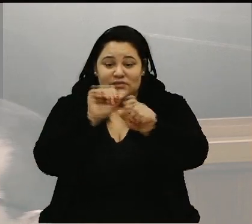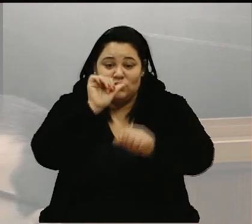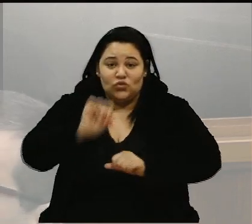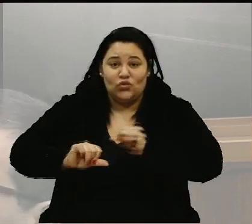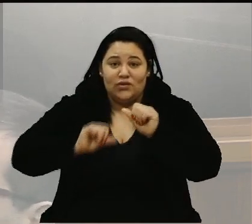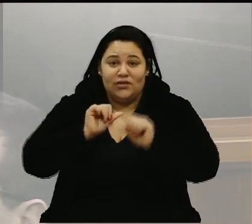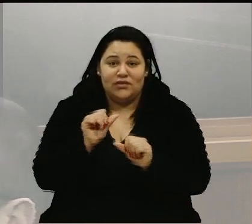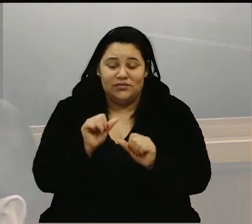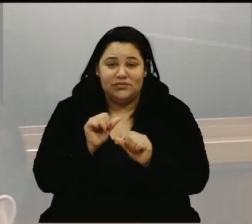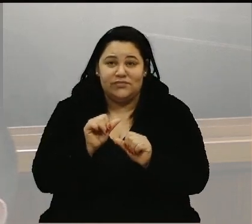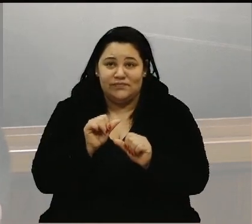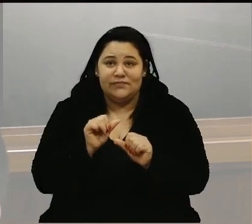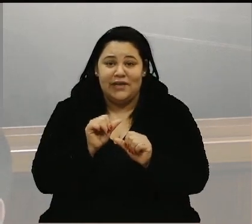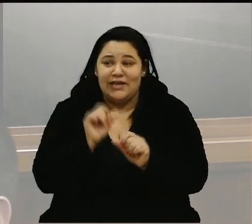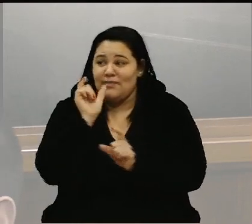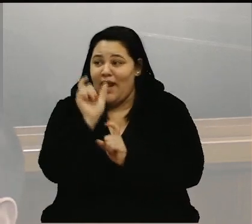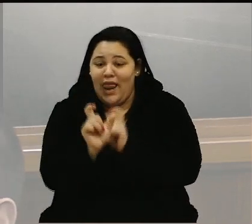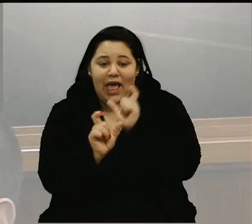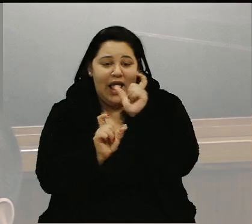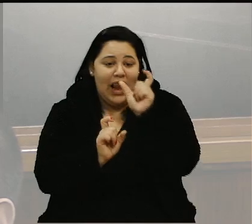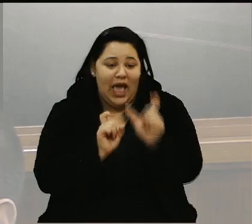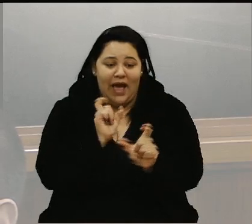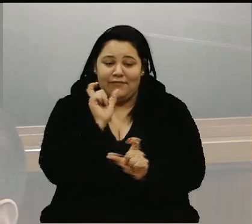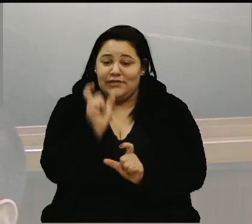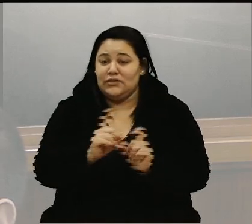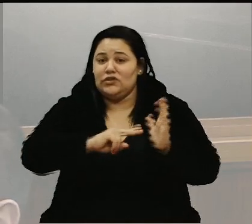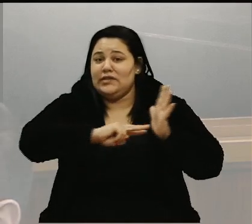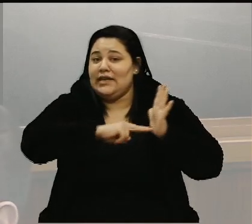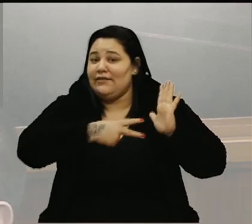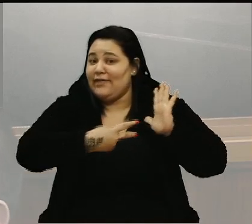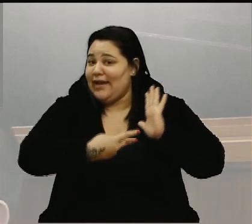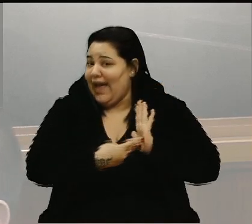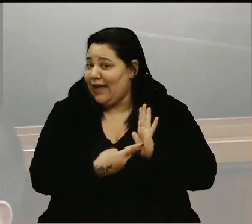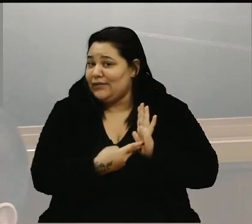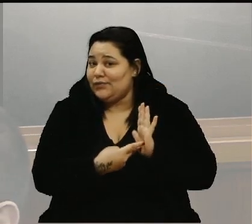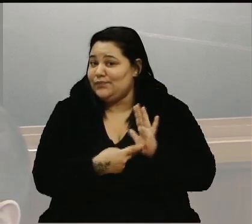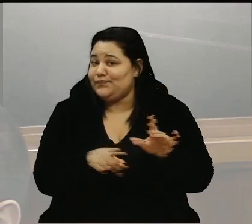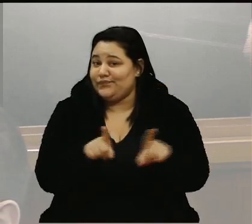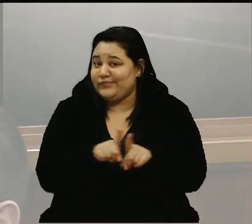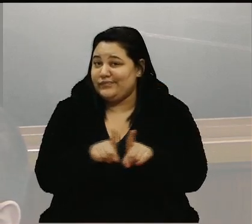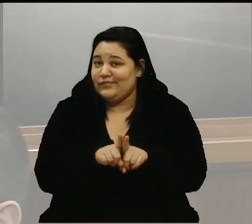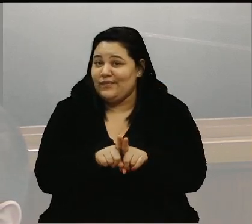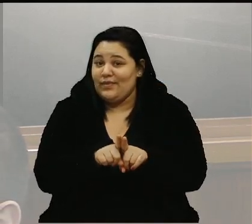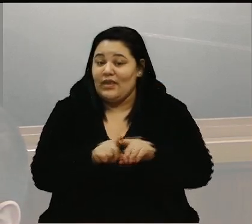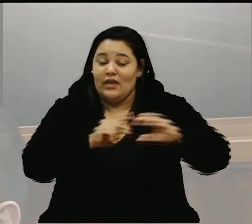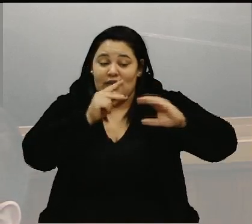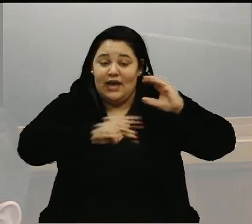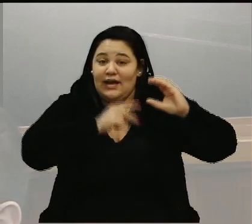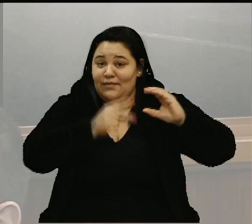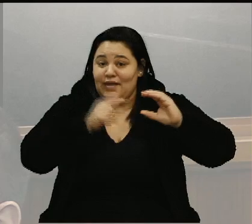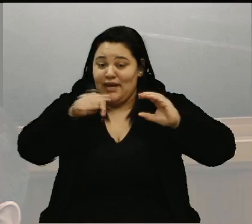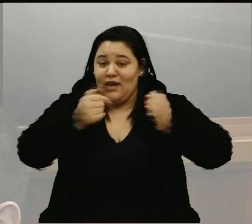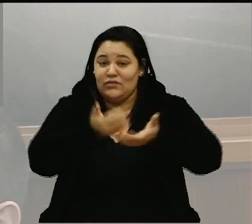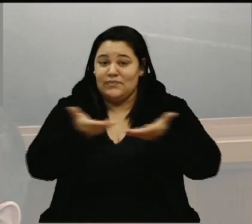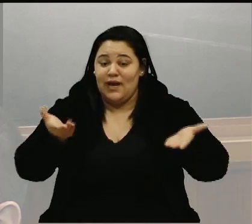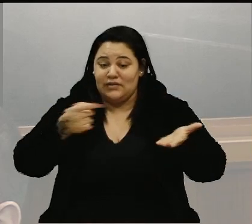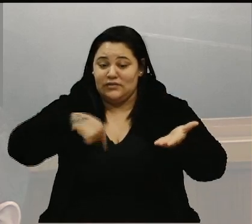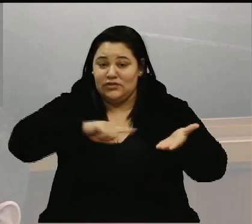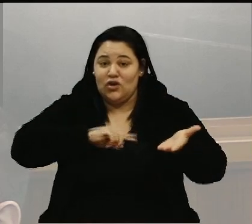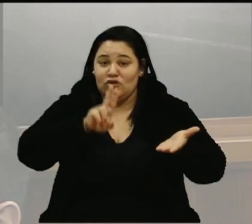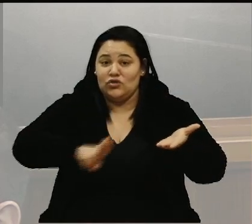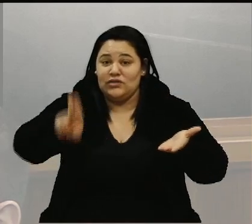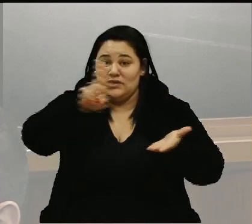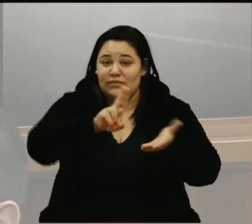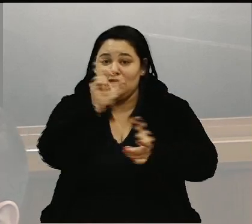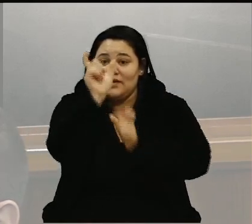né? As palavras, os termos, e enfim, e a Câmara é um espaço que a gente usa da narrativa e das